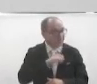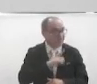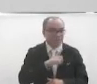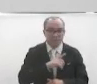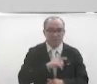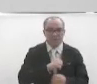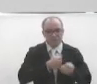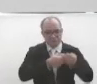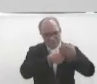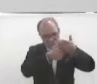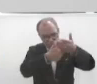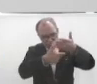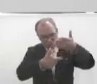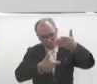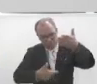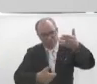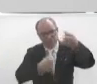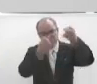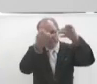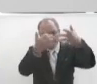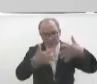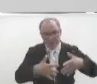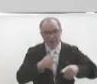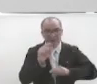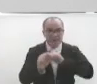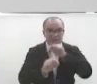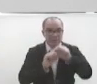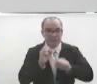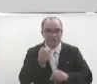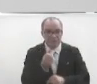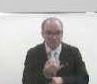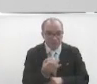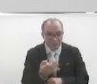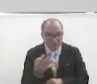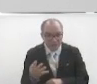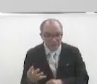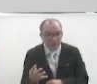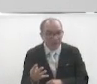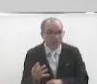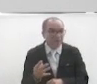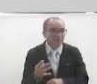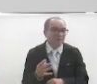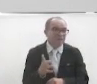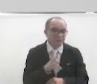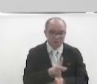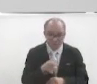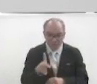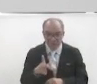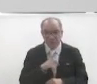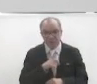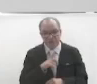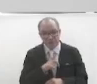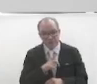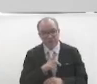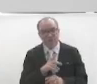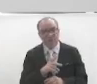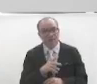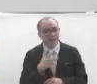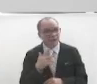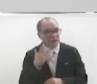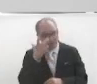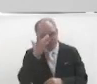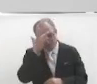é bem especificada e ela fala do quantitativo olha para vocês terem uma ideia nobres colegas